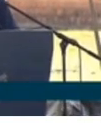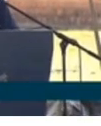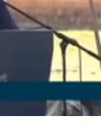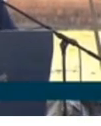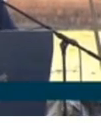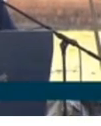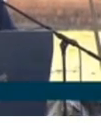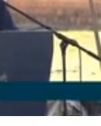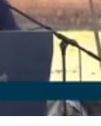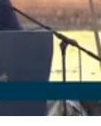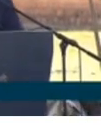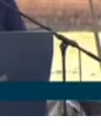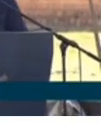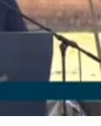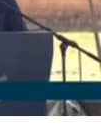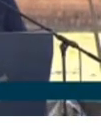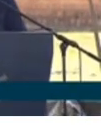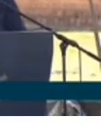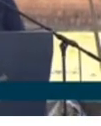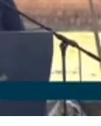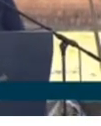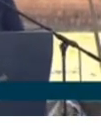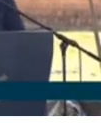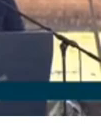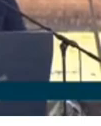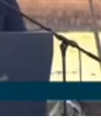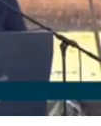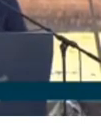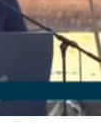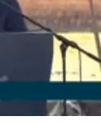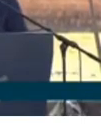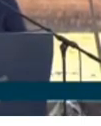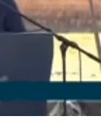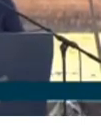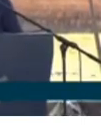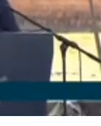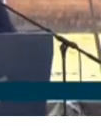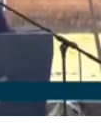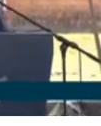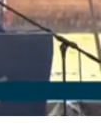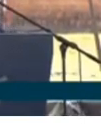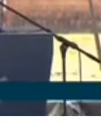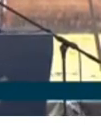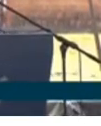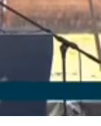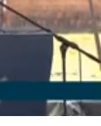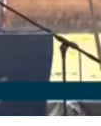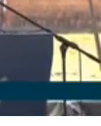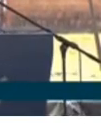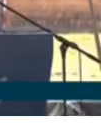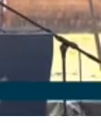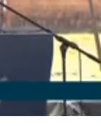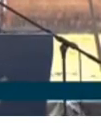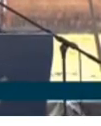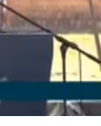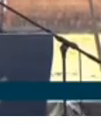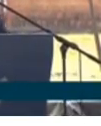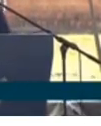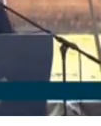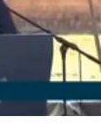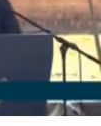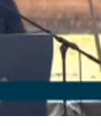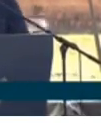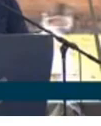mês de exportação daquilo que produzimos no campo. O agronegócio é a locomotiva da